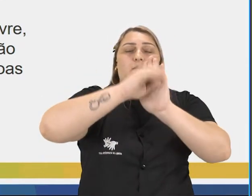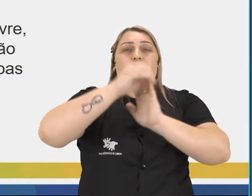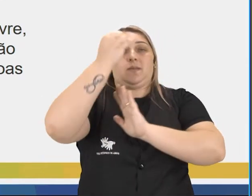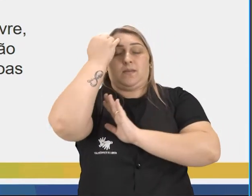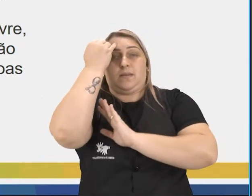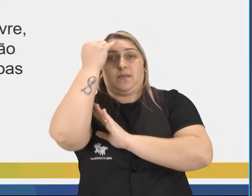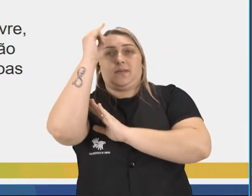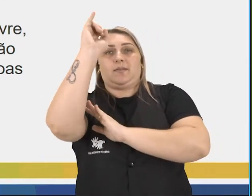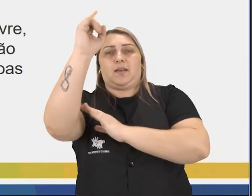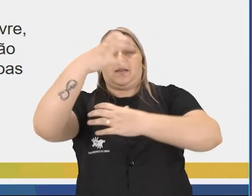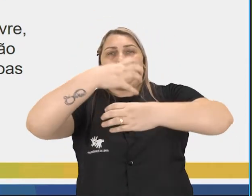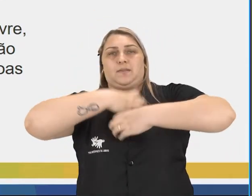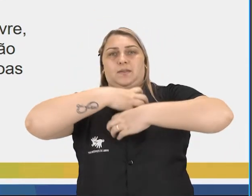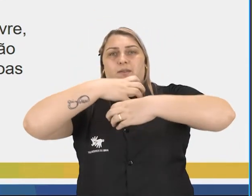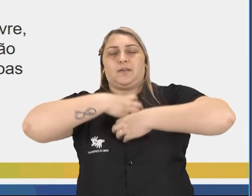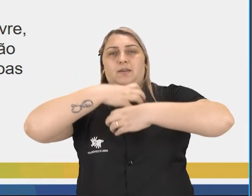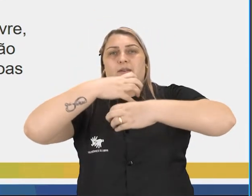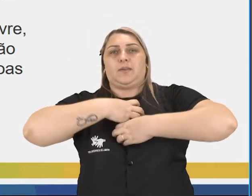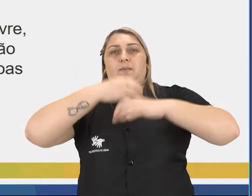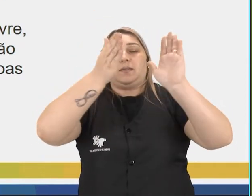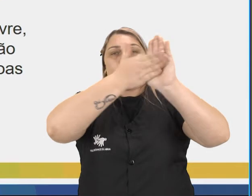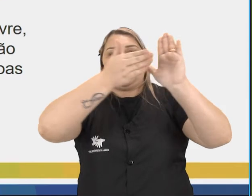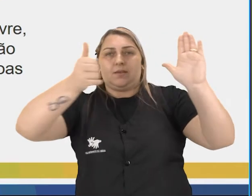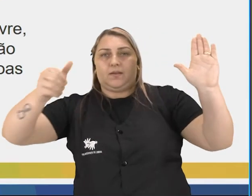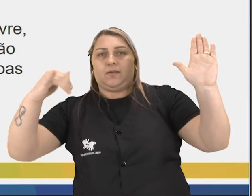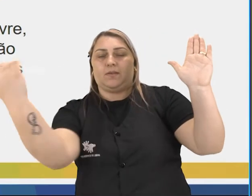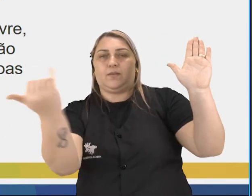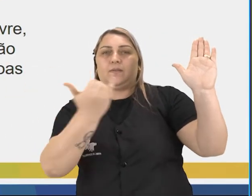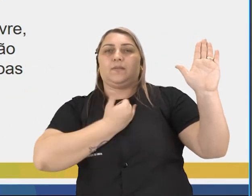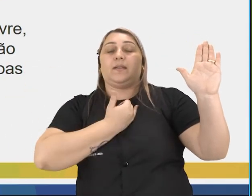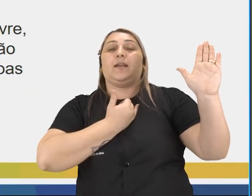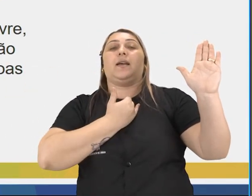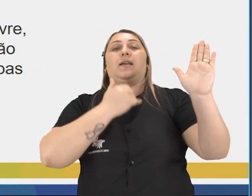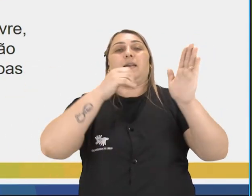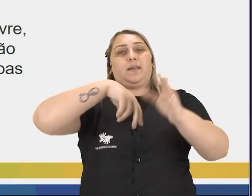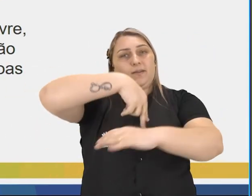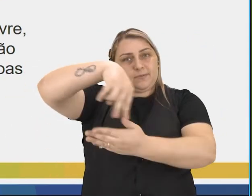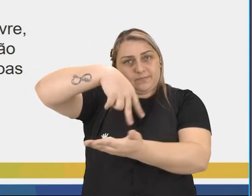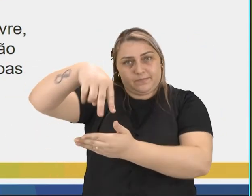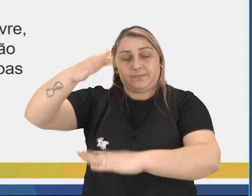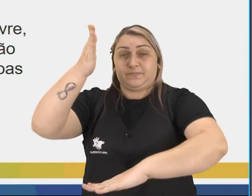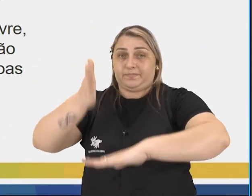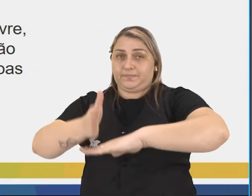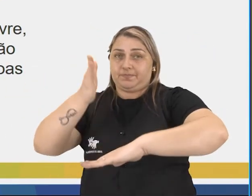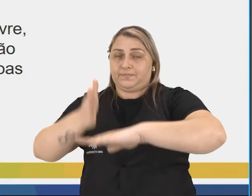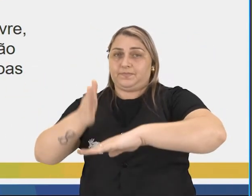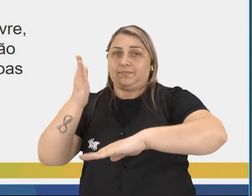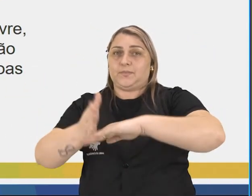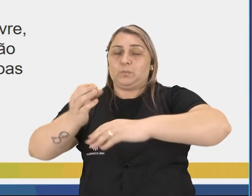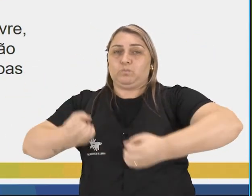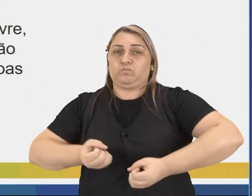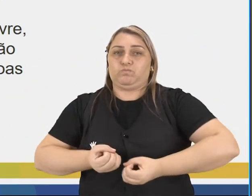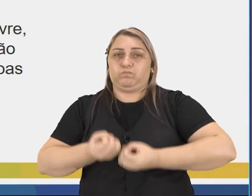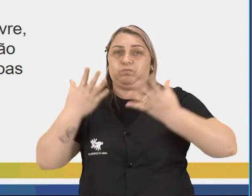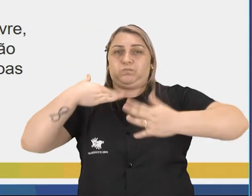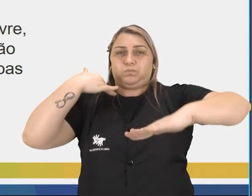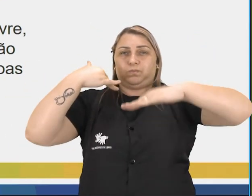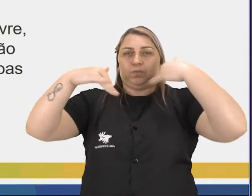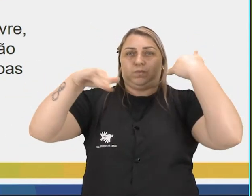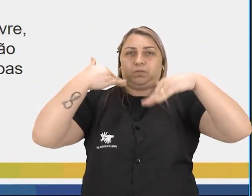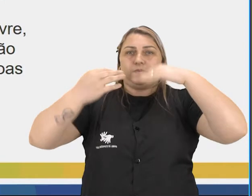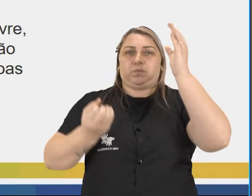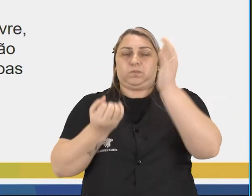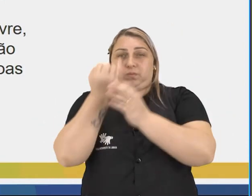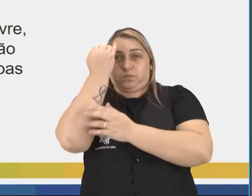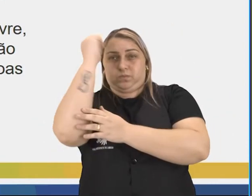ideias e sentimentos que essa estética quer nos falar. A dança contemporânea é uma explosão de movimentos e